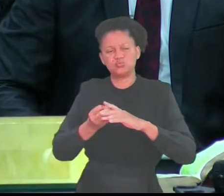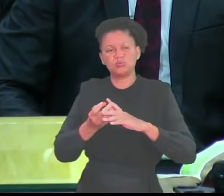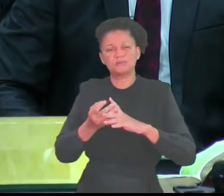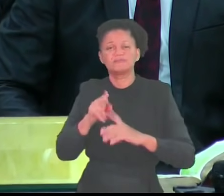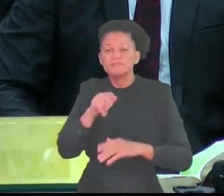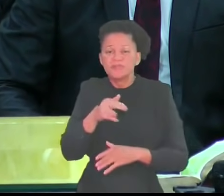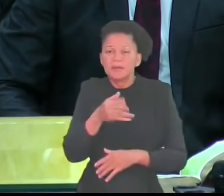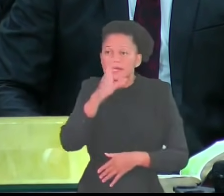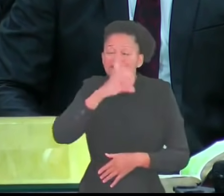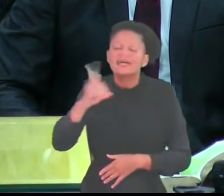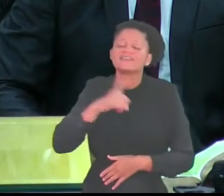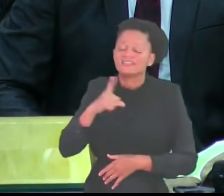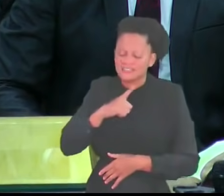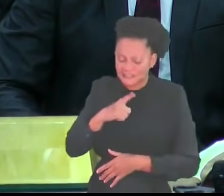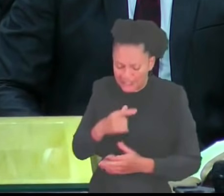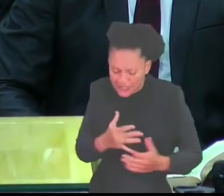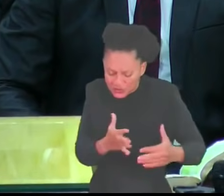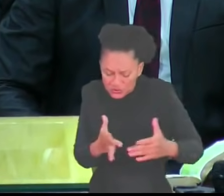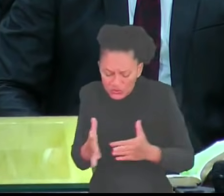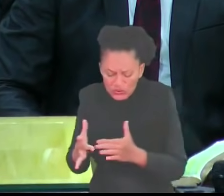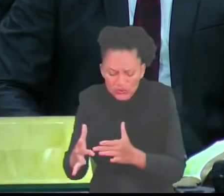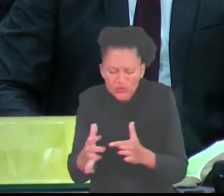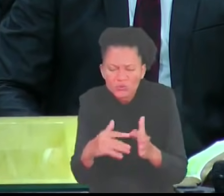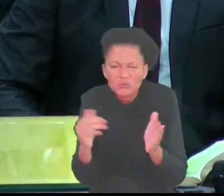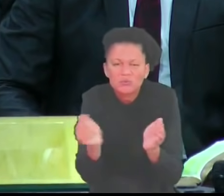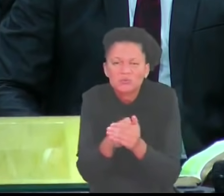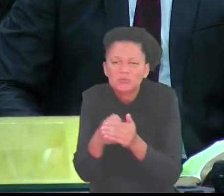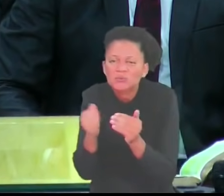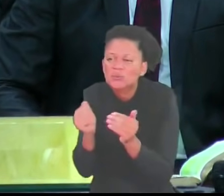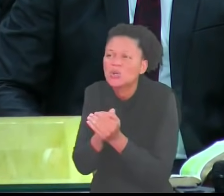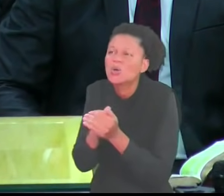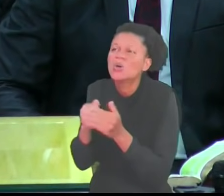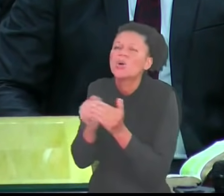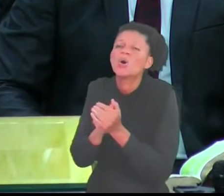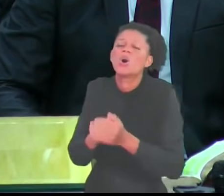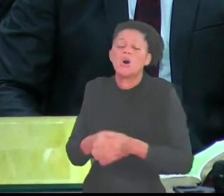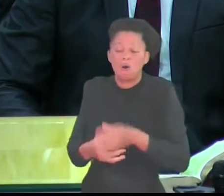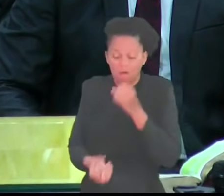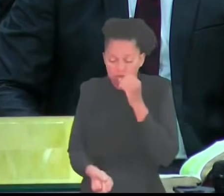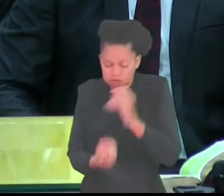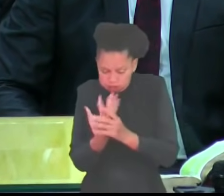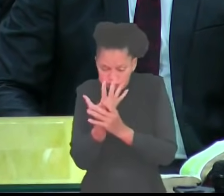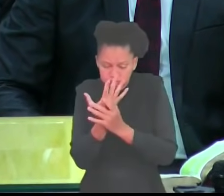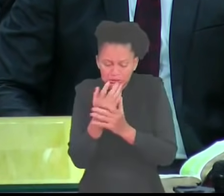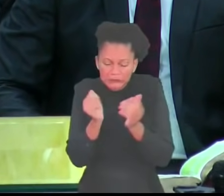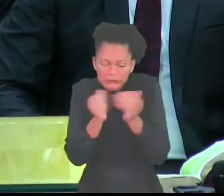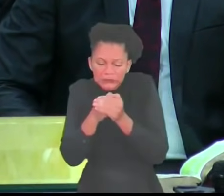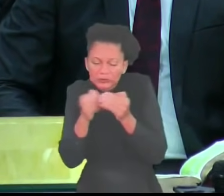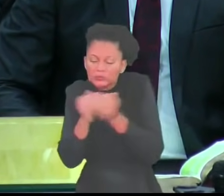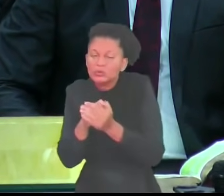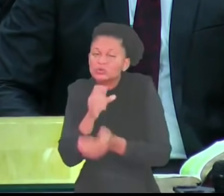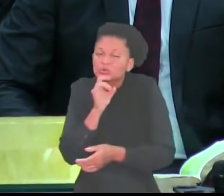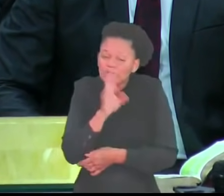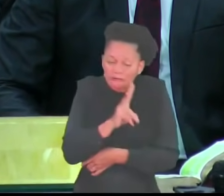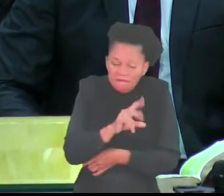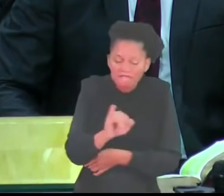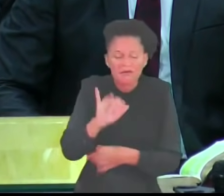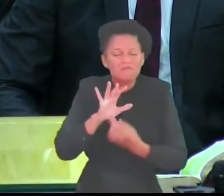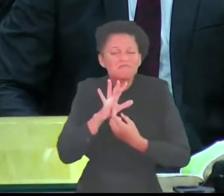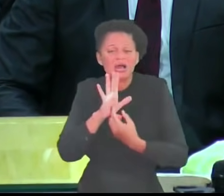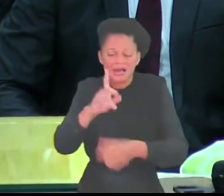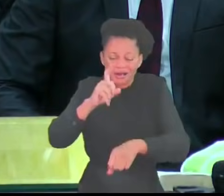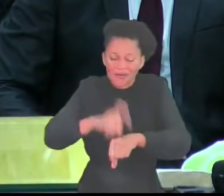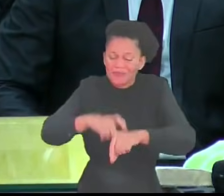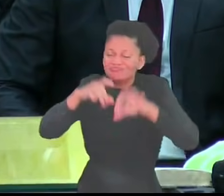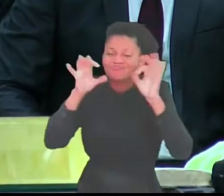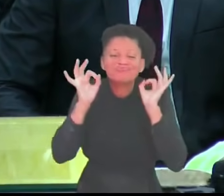irmão, Deus tem rios escondidos. Deus tem fontes escondidas que Ele só vai mostrar na hora